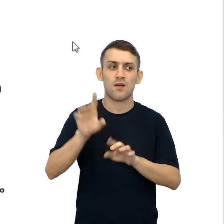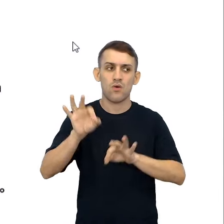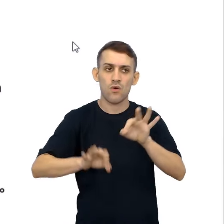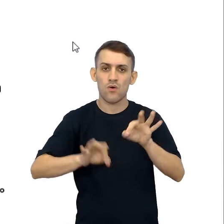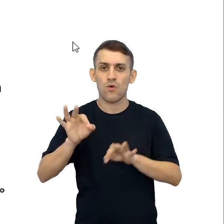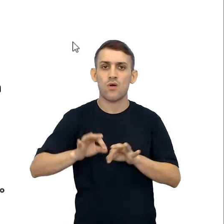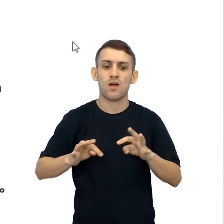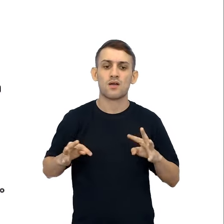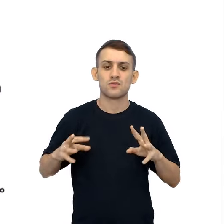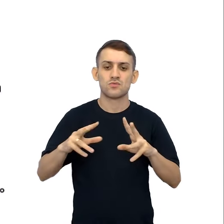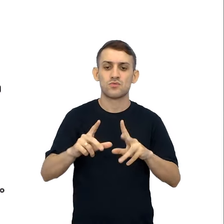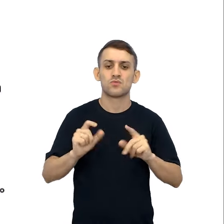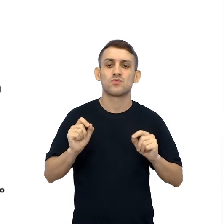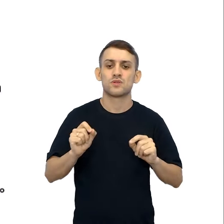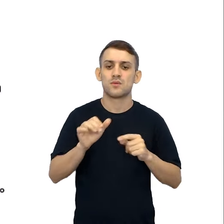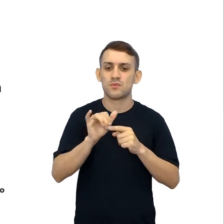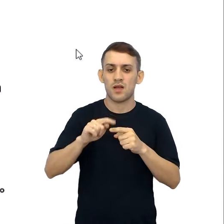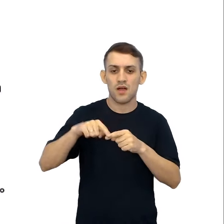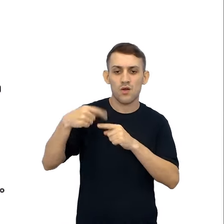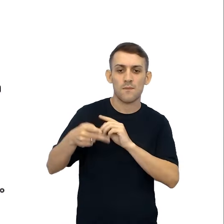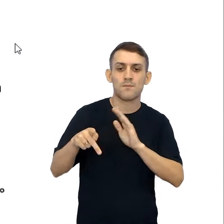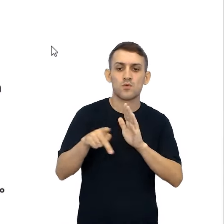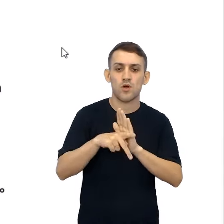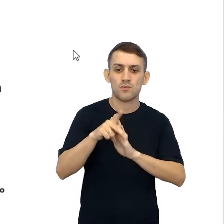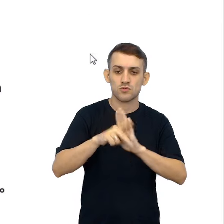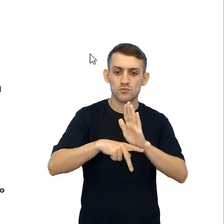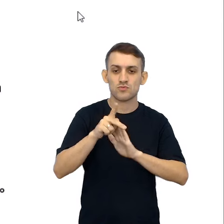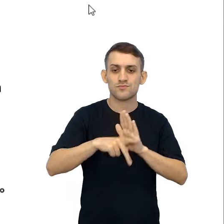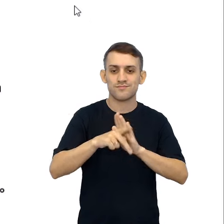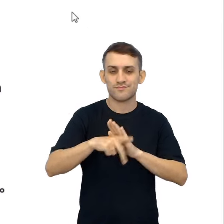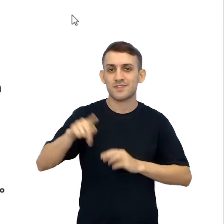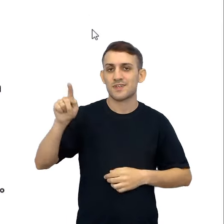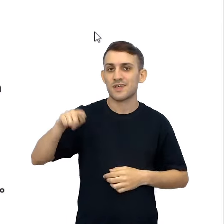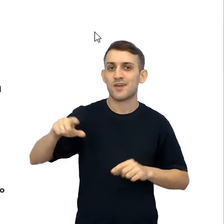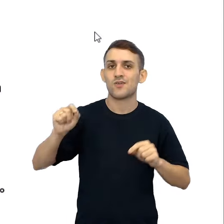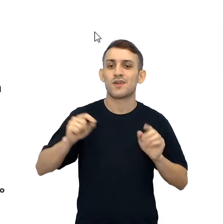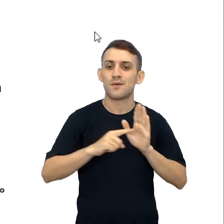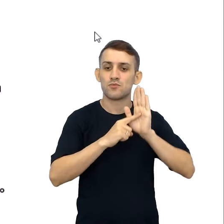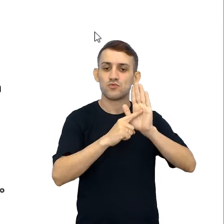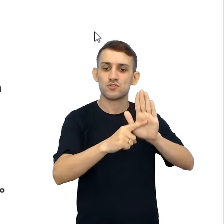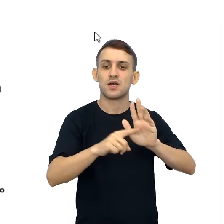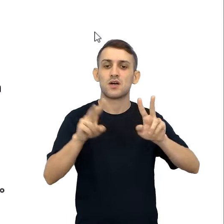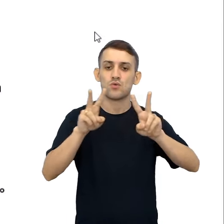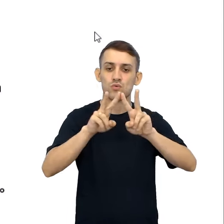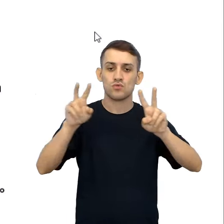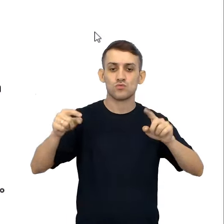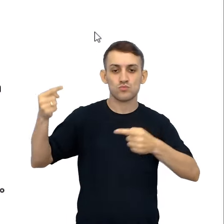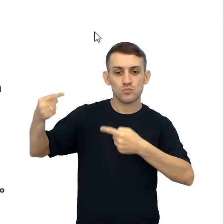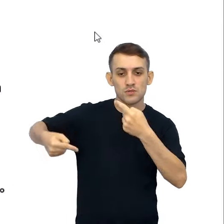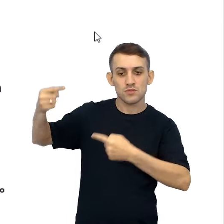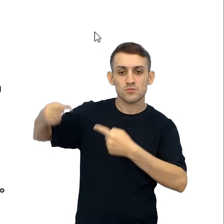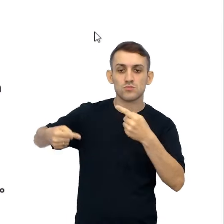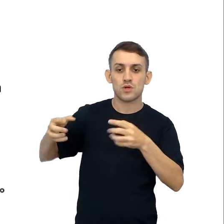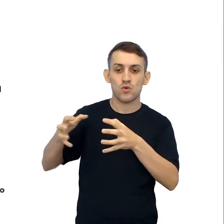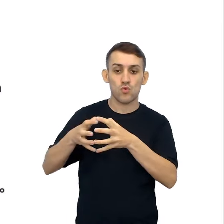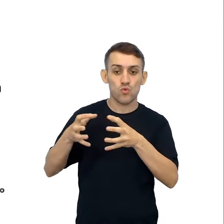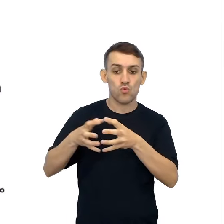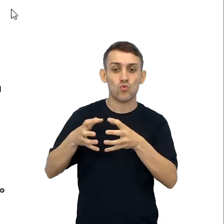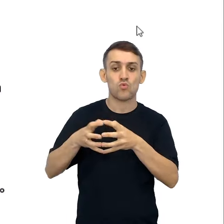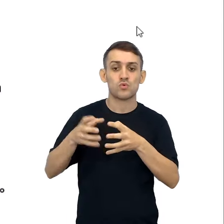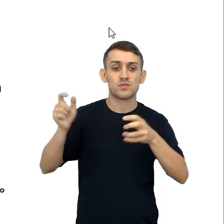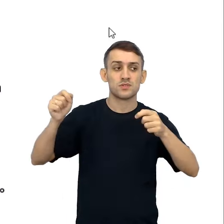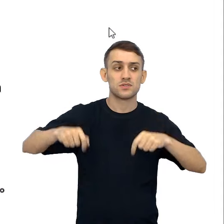organizarem, então, as próximas etapas do projeto, que é, olha, a exposição do tema, uma discussão coletiva, de